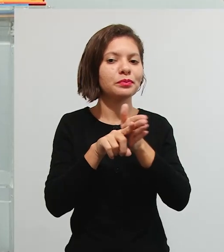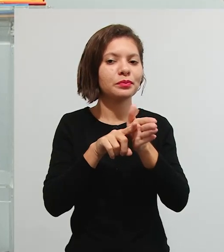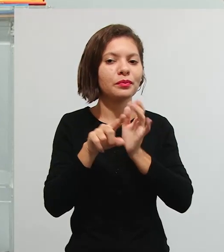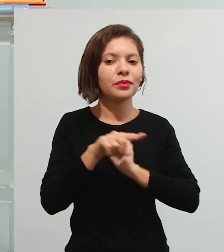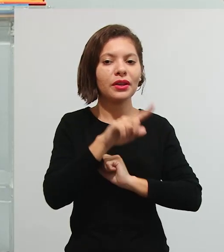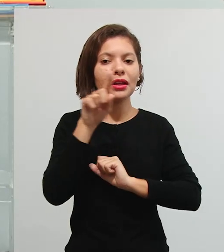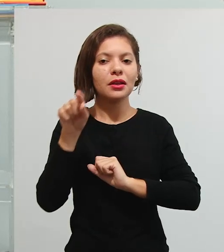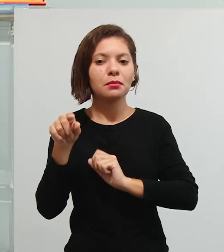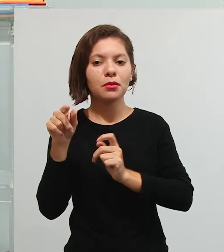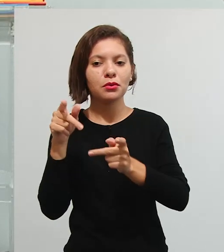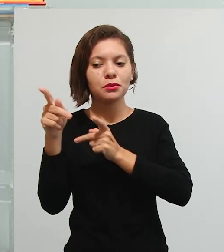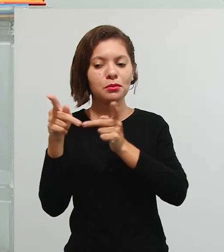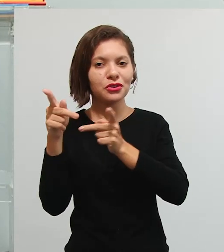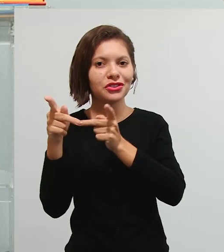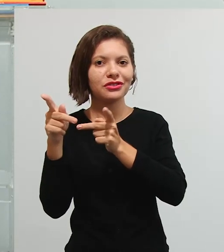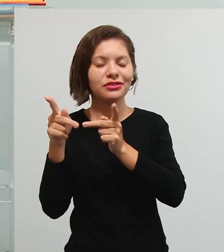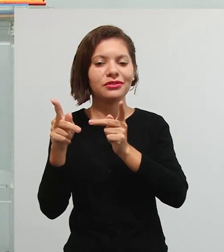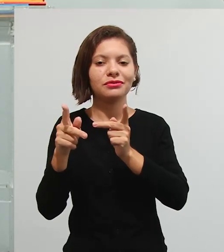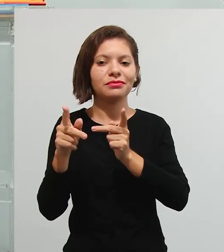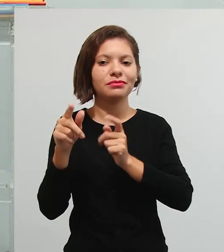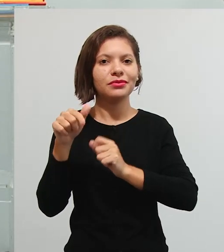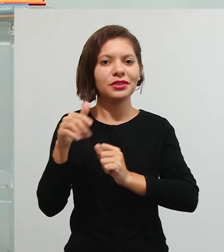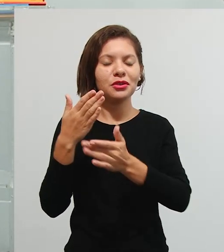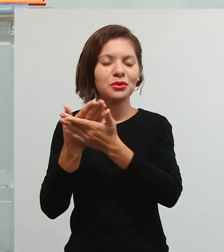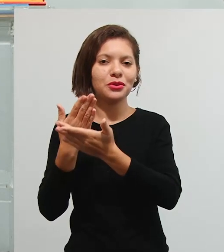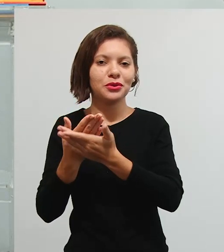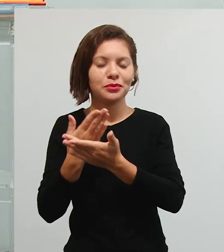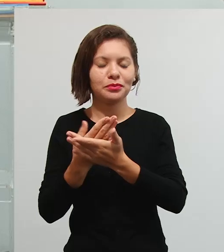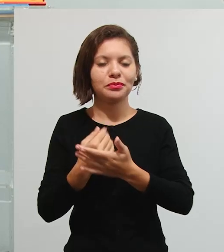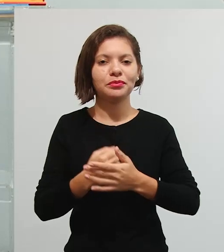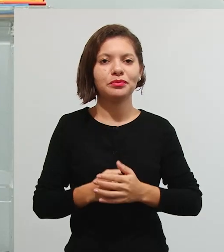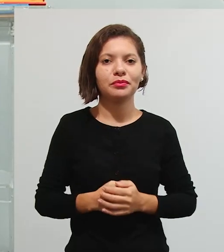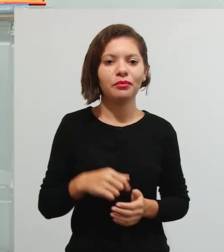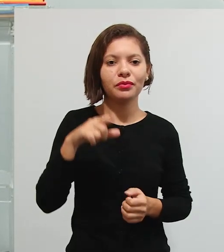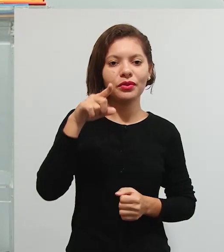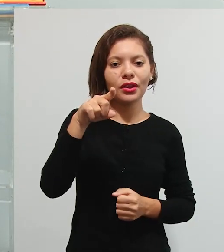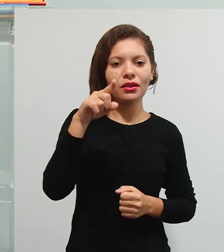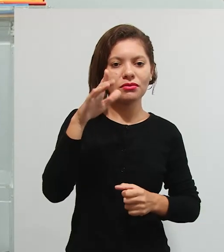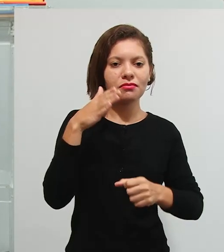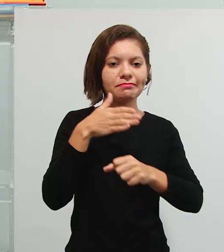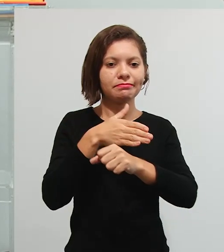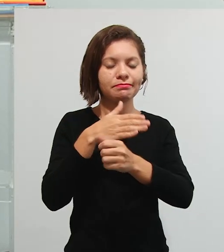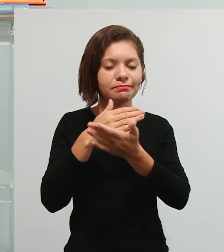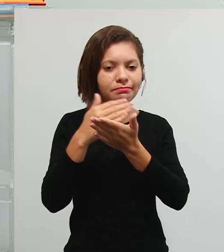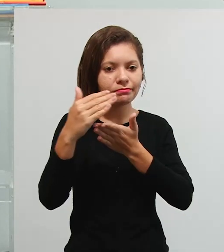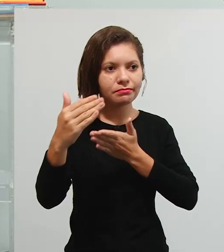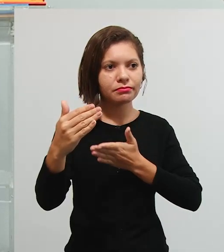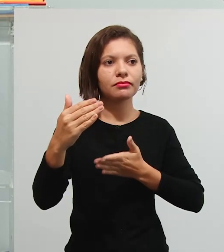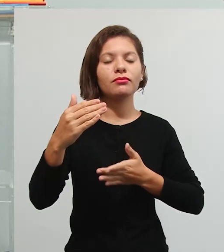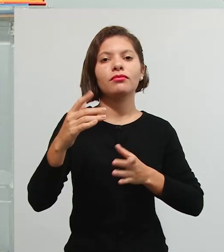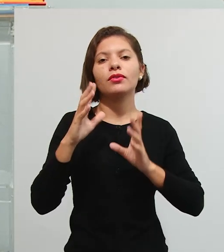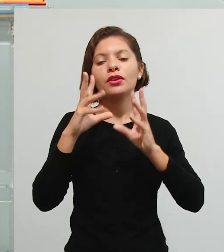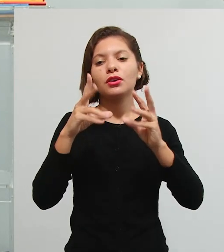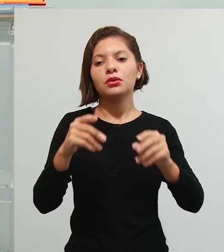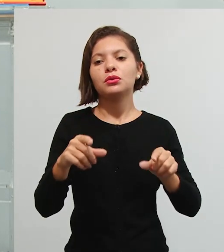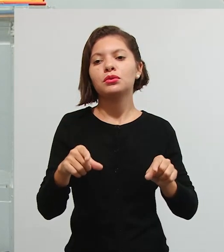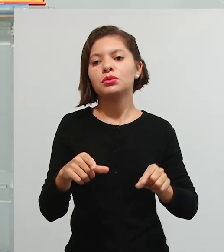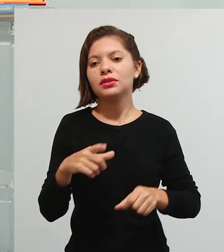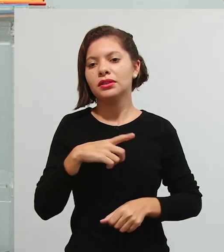uso desse mouse. O que é mais necessário para ele? Como que ele se ajeita melhor? Como é a questão,